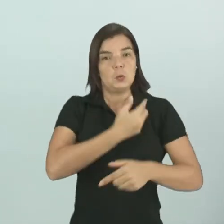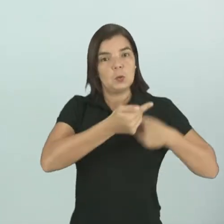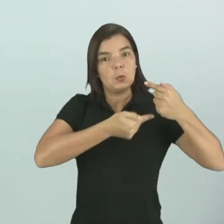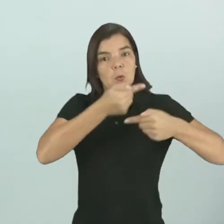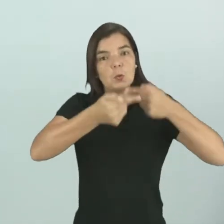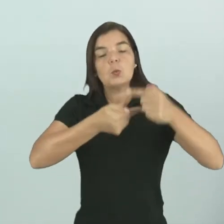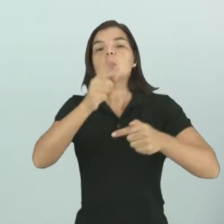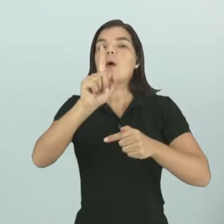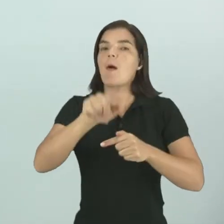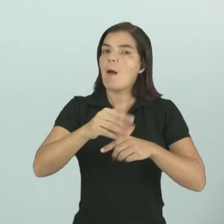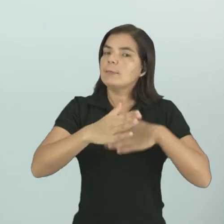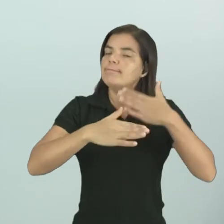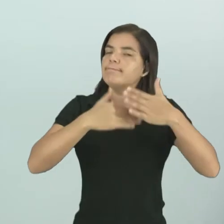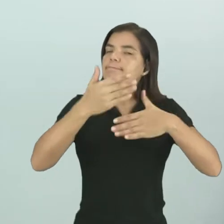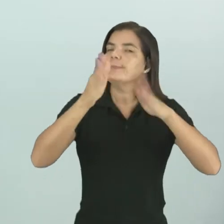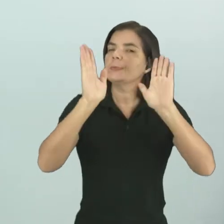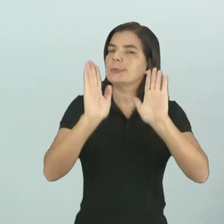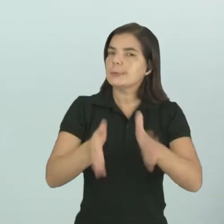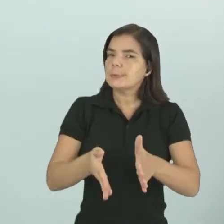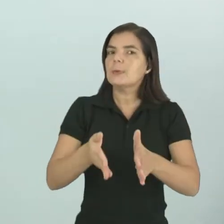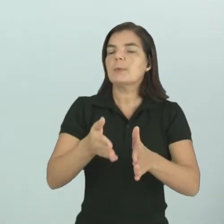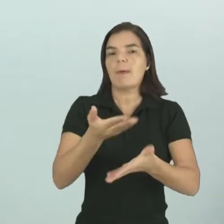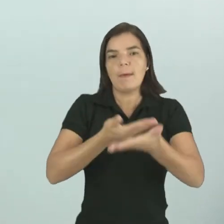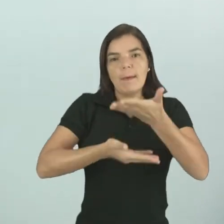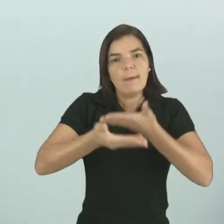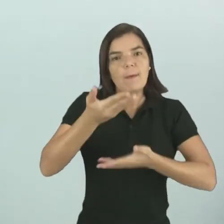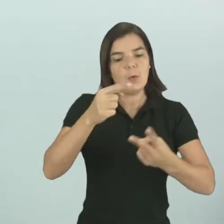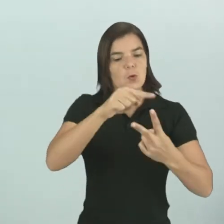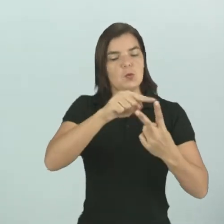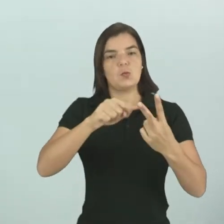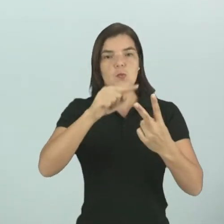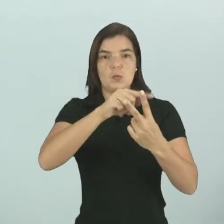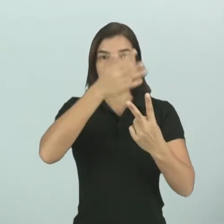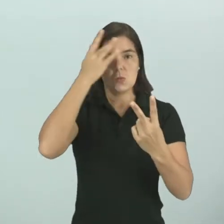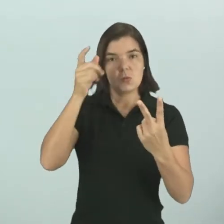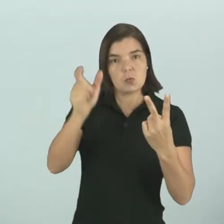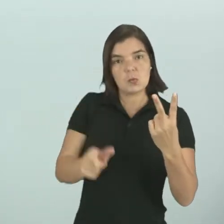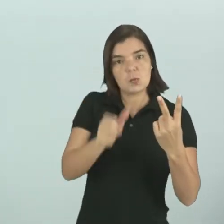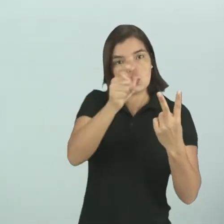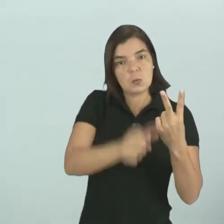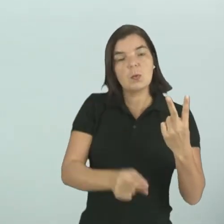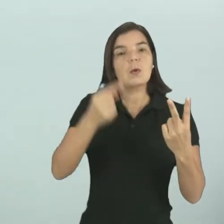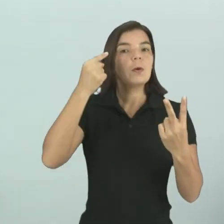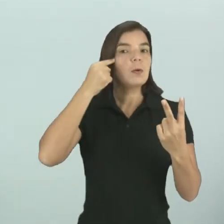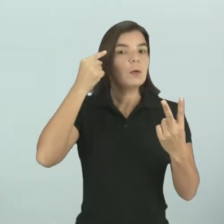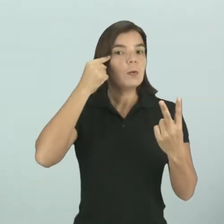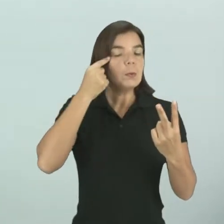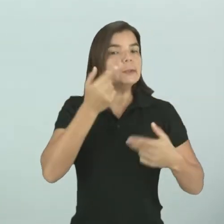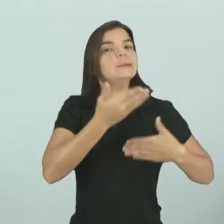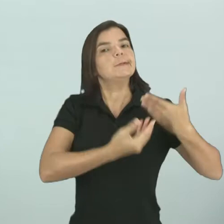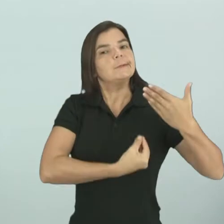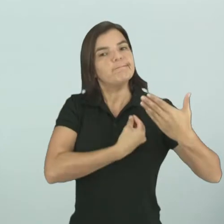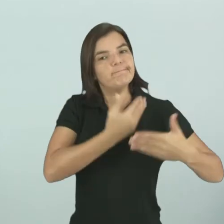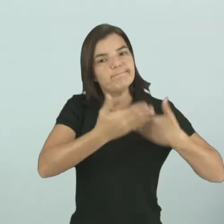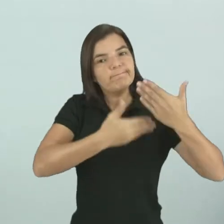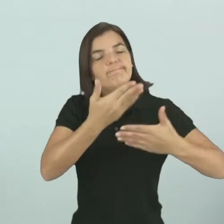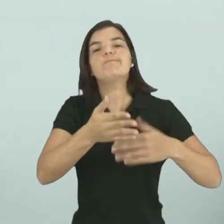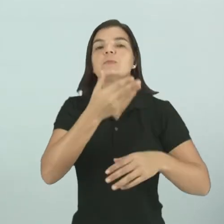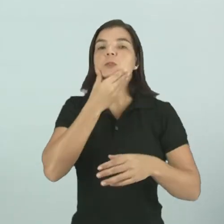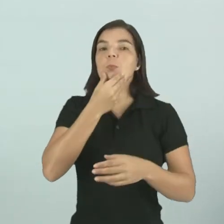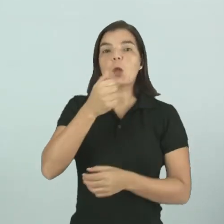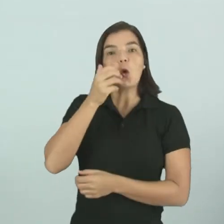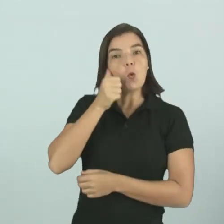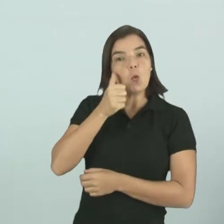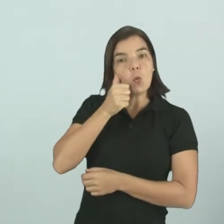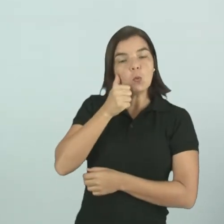ela ser um processo que geralmente envolve dois indivíduos, pensando na reprodução humana, envolve o homem e